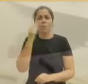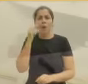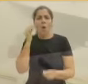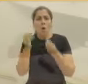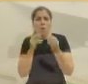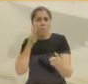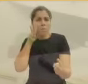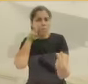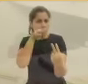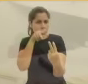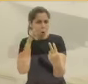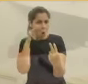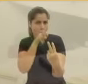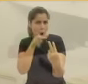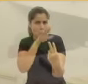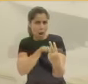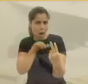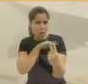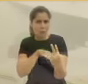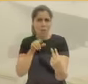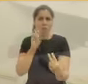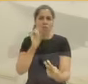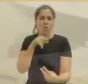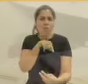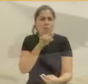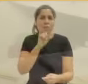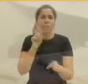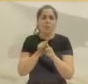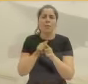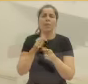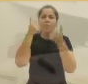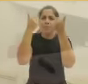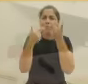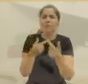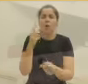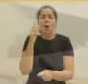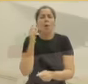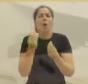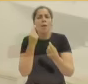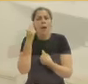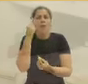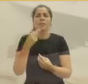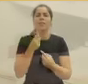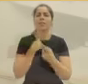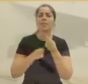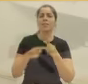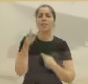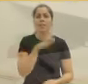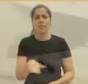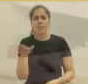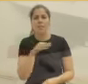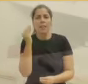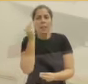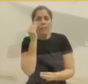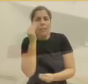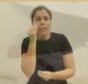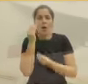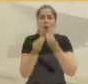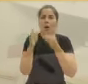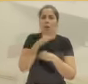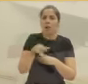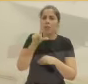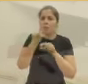olhos da criança, a não, vamos dizer assim, adivinhar os desejos da criança, tentar fazer